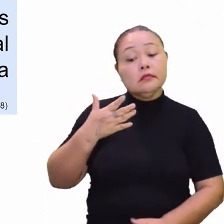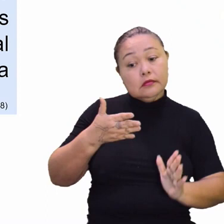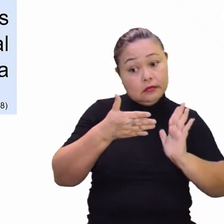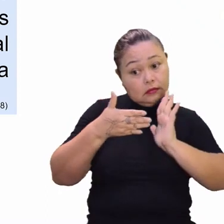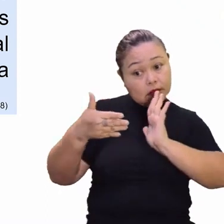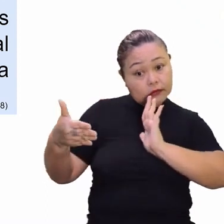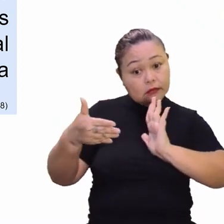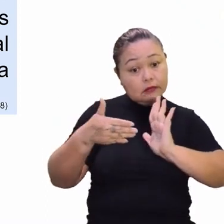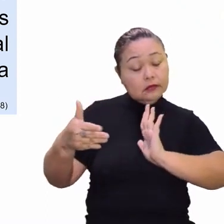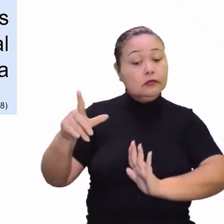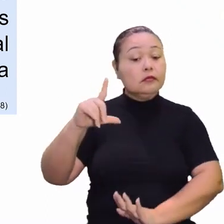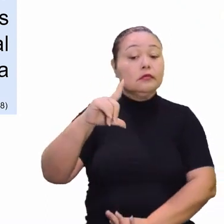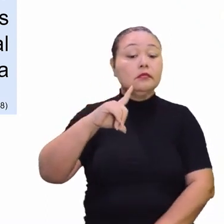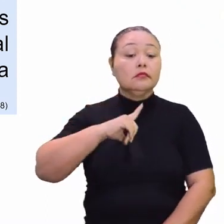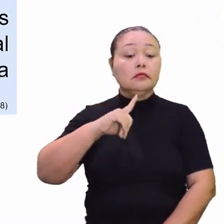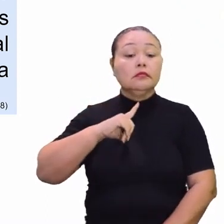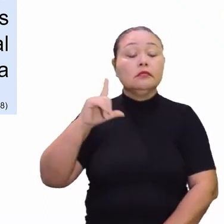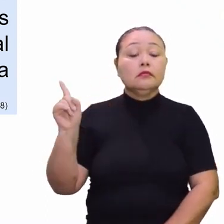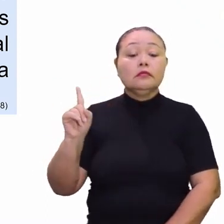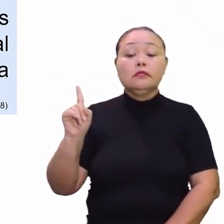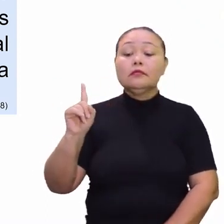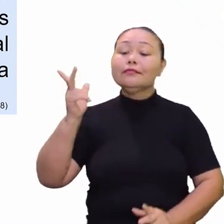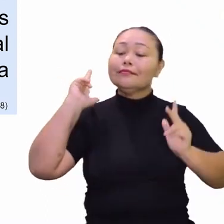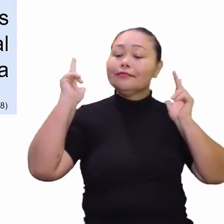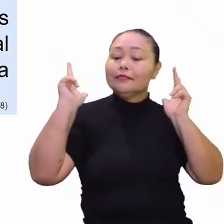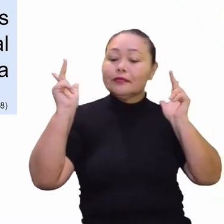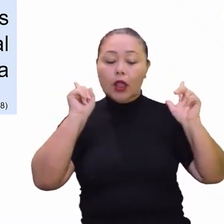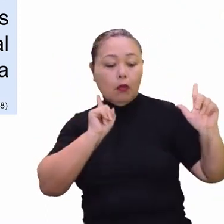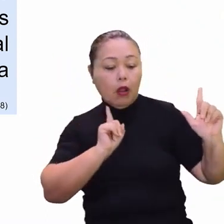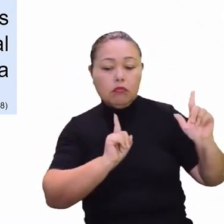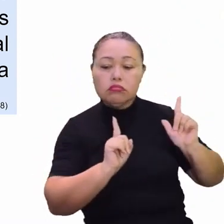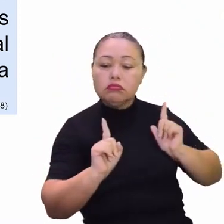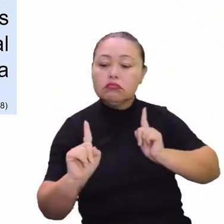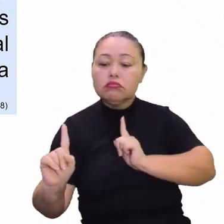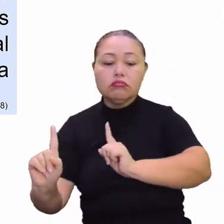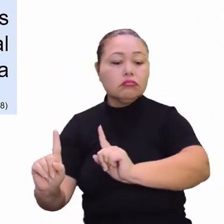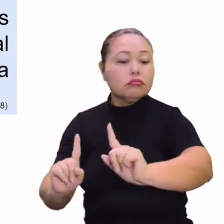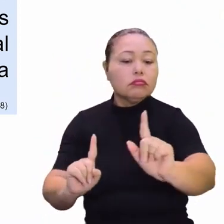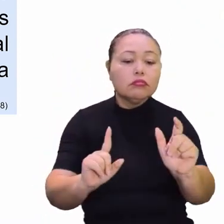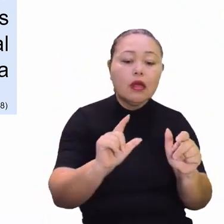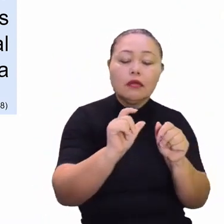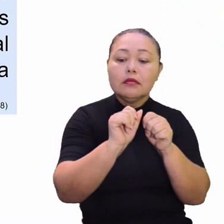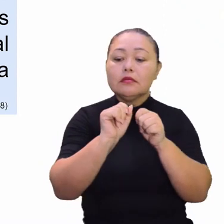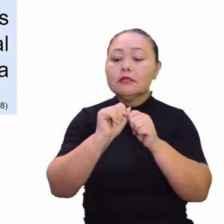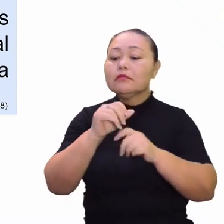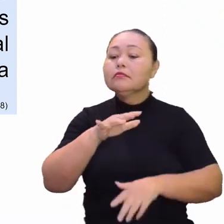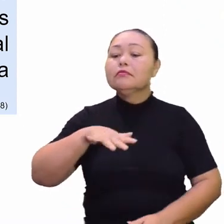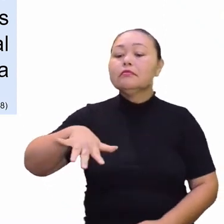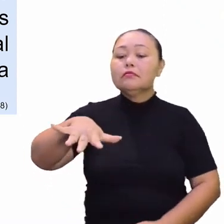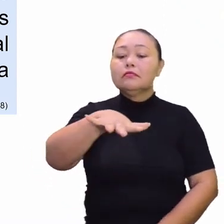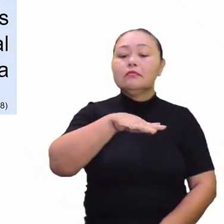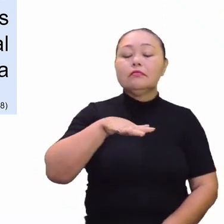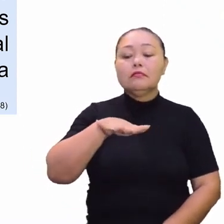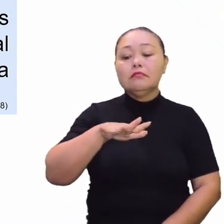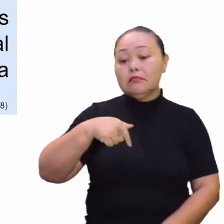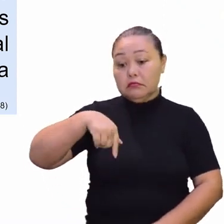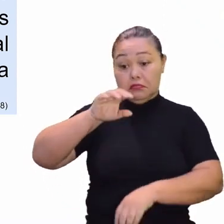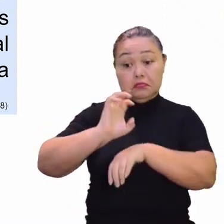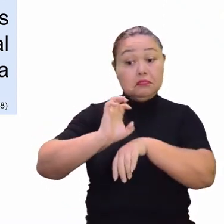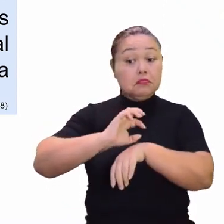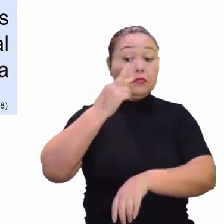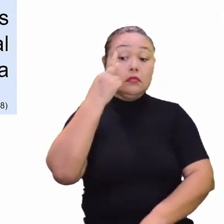Nesse período a gente tinha essas aventuras, né? Aqui pela região que viria a ser Rondônia, principalmente